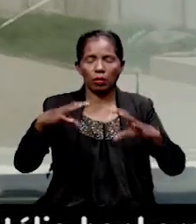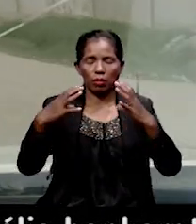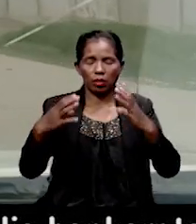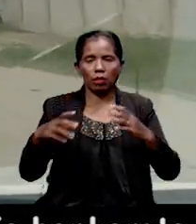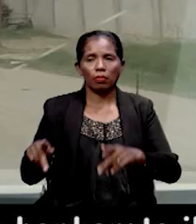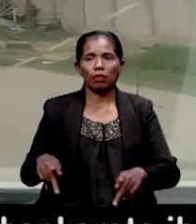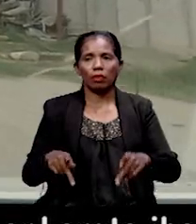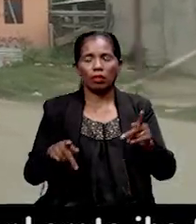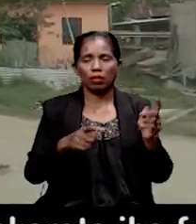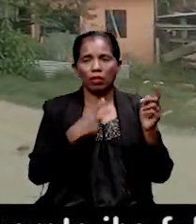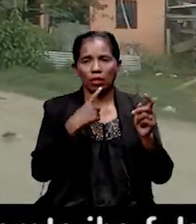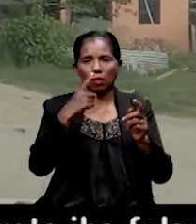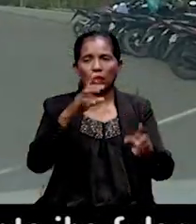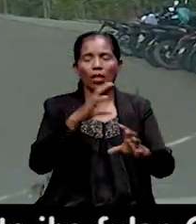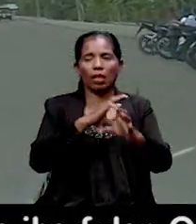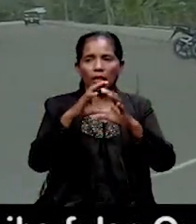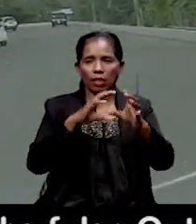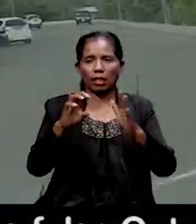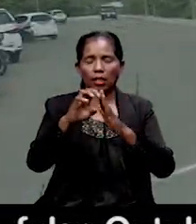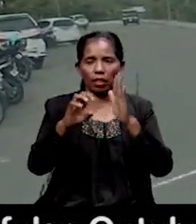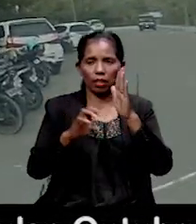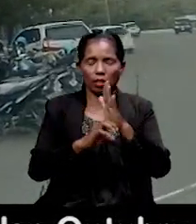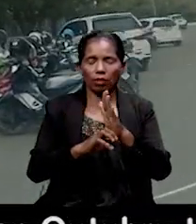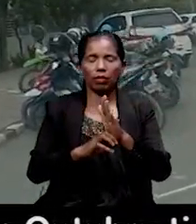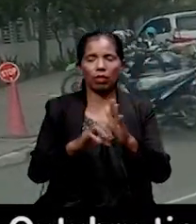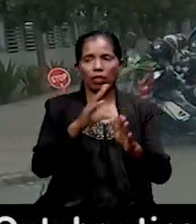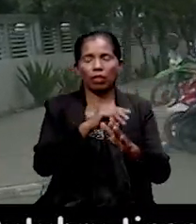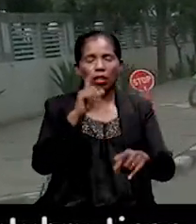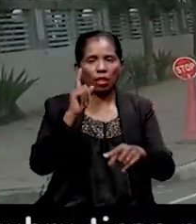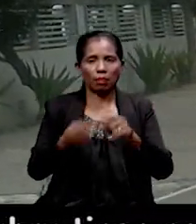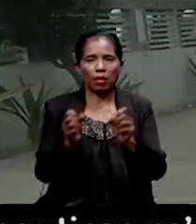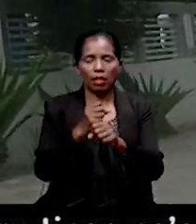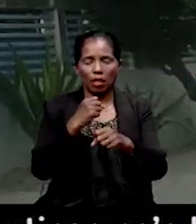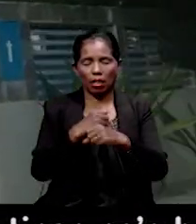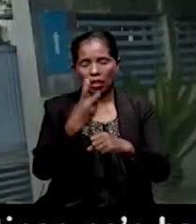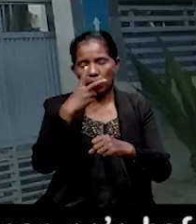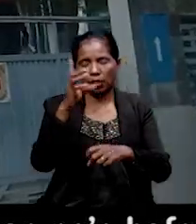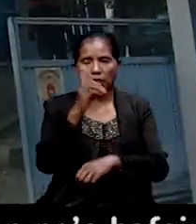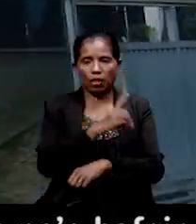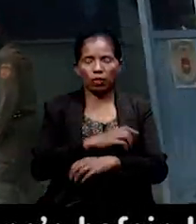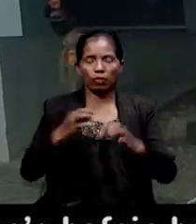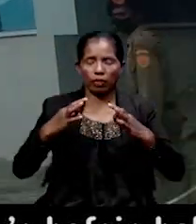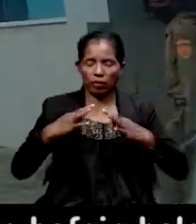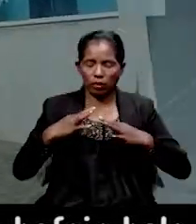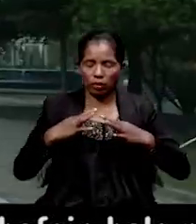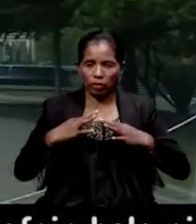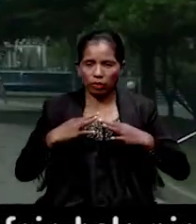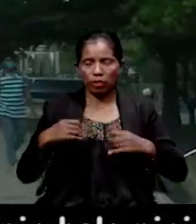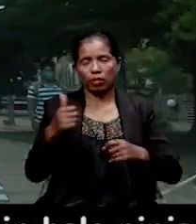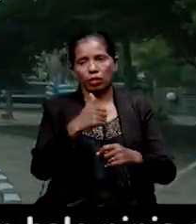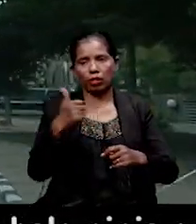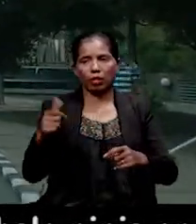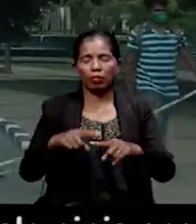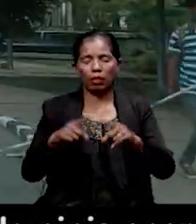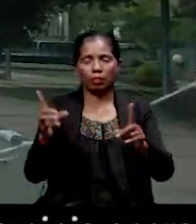Pública, alerta ona ba carreta estado no motorizada estado Nien, atula bele hal operação e halorong finado no lorong feriado Siraselo, mai